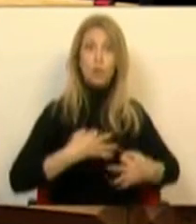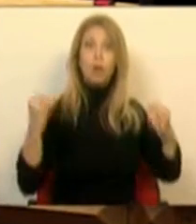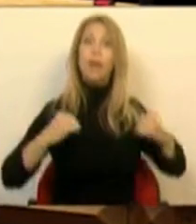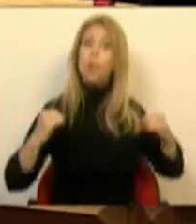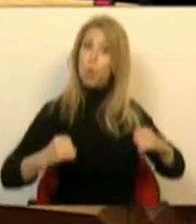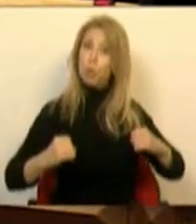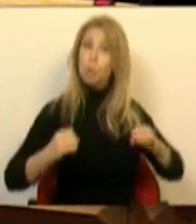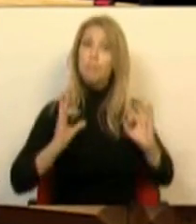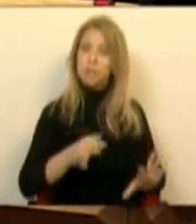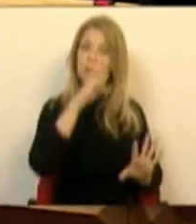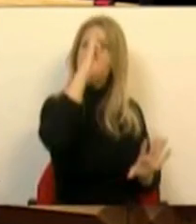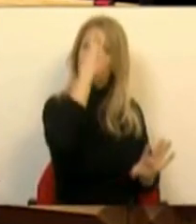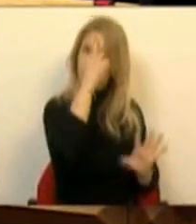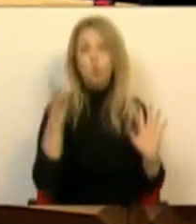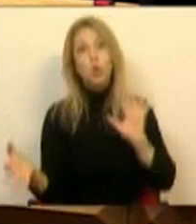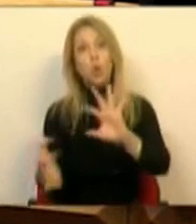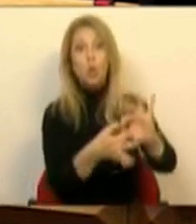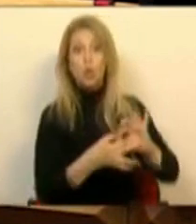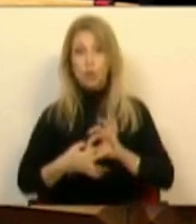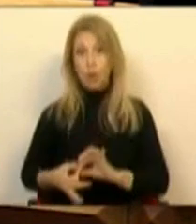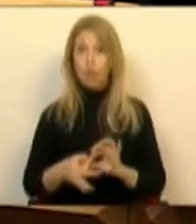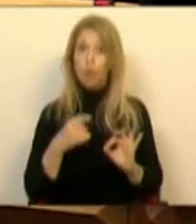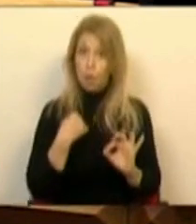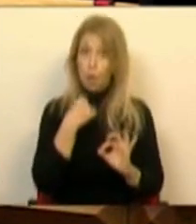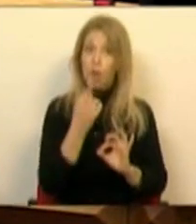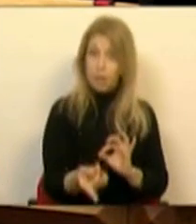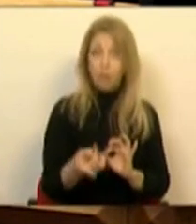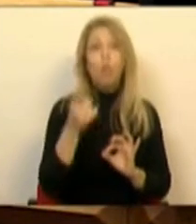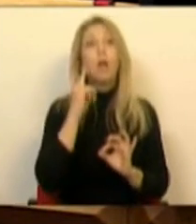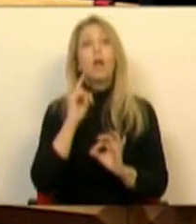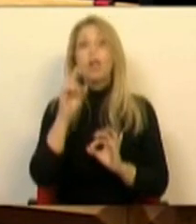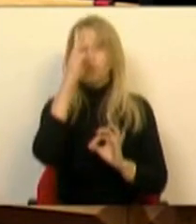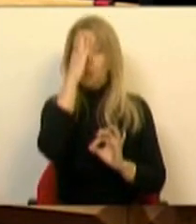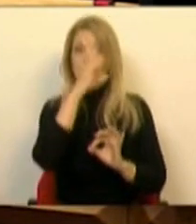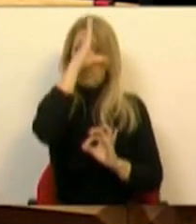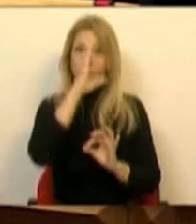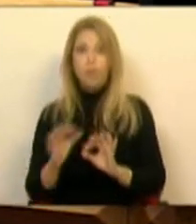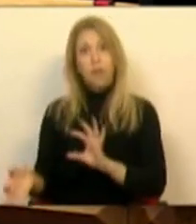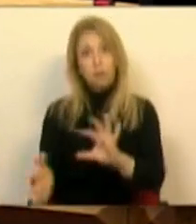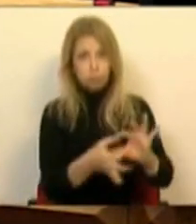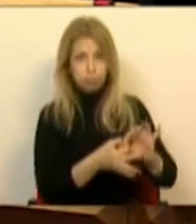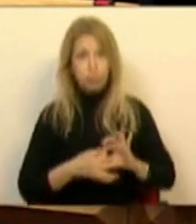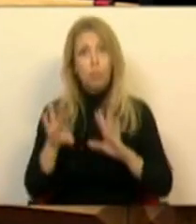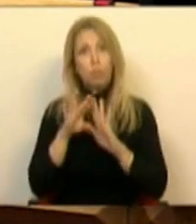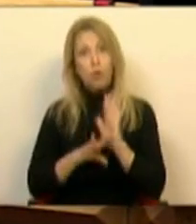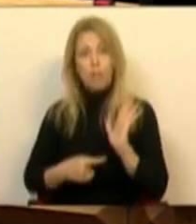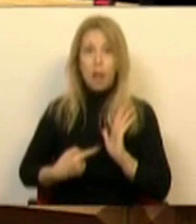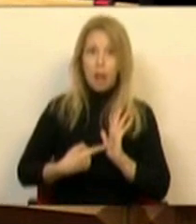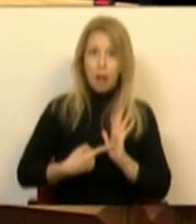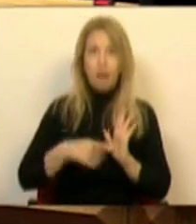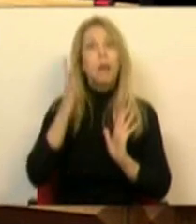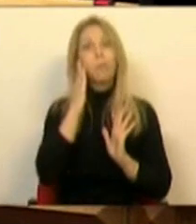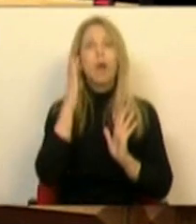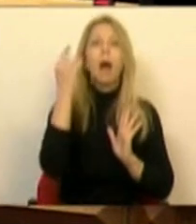de ser um esforço conjugado. E acrescento eu, tem que ser um esforço conjugado do Governo para desencadear as medidas estruturais que tem no seu programa de Governo e que estão em